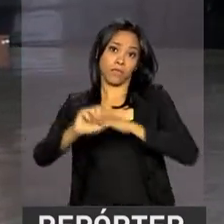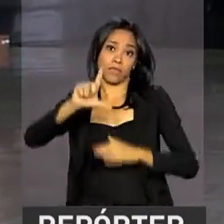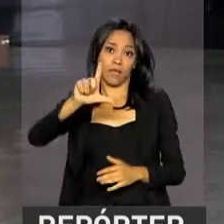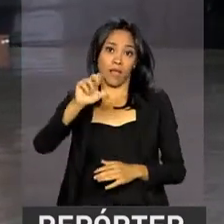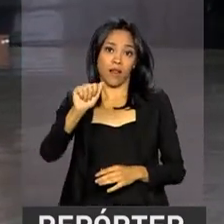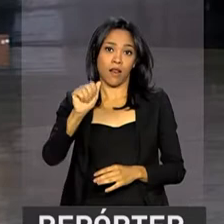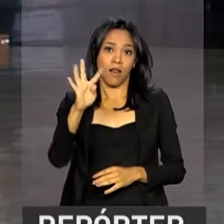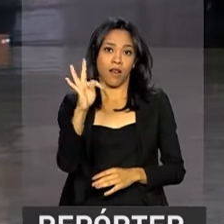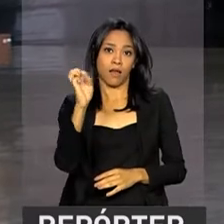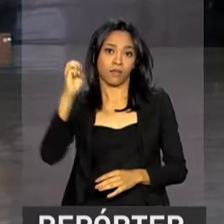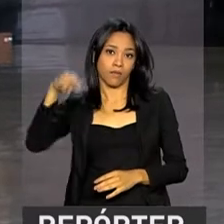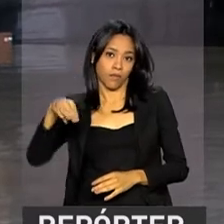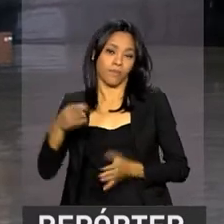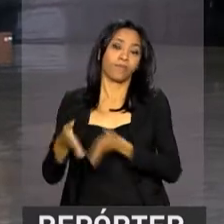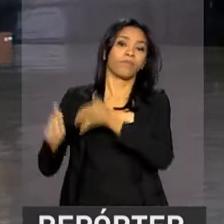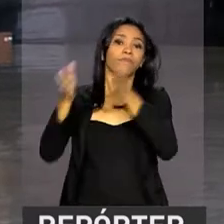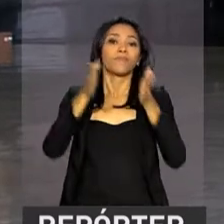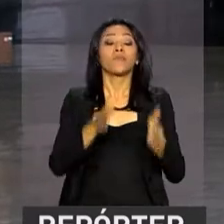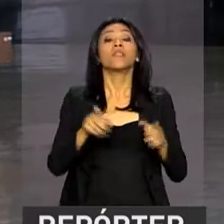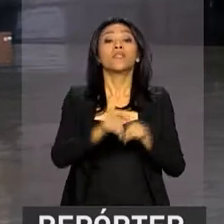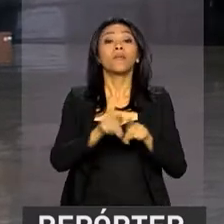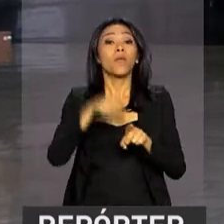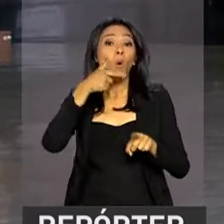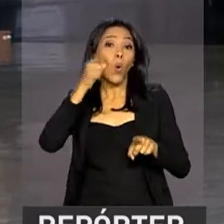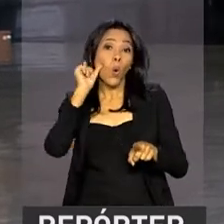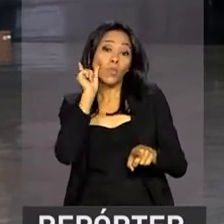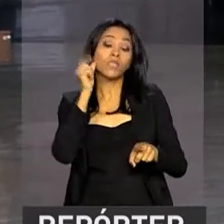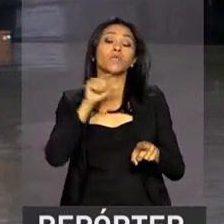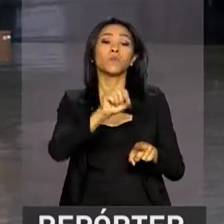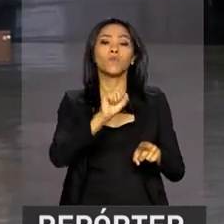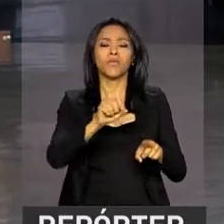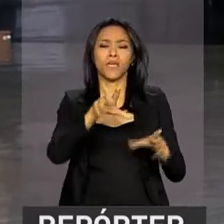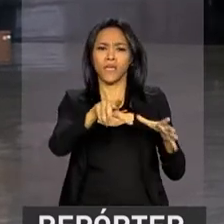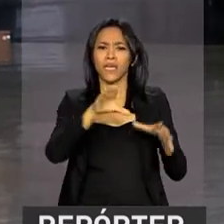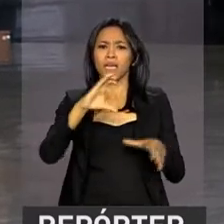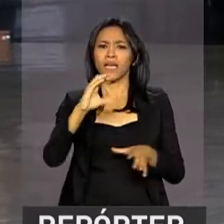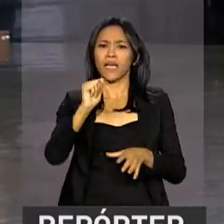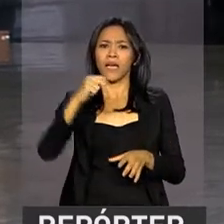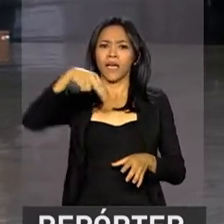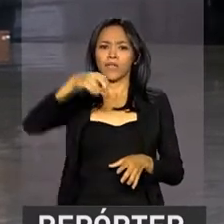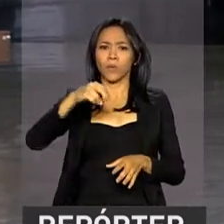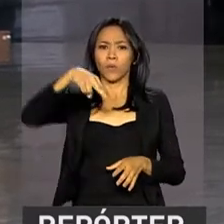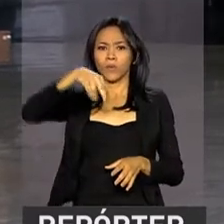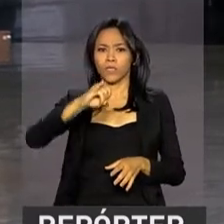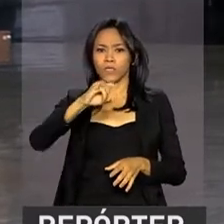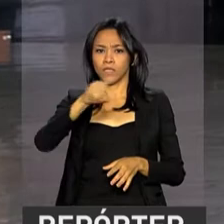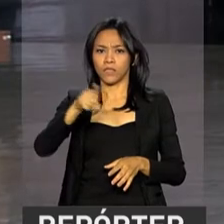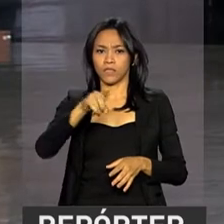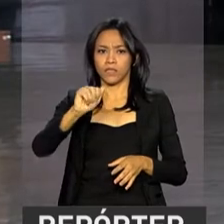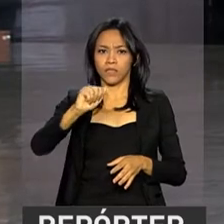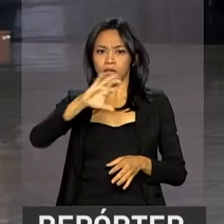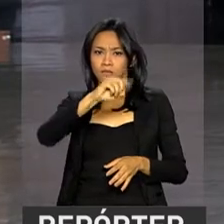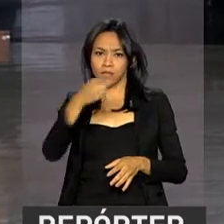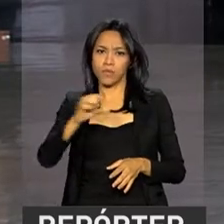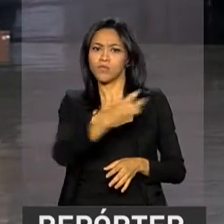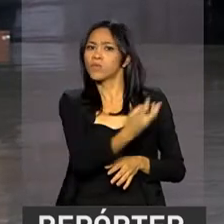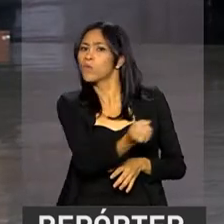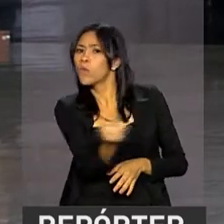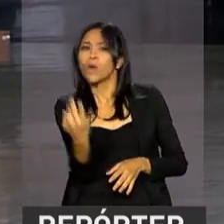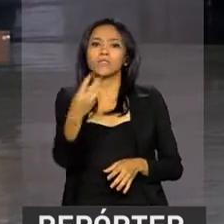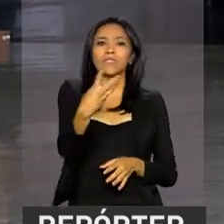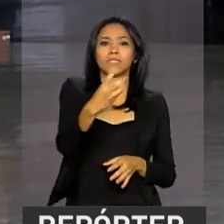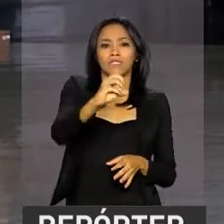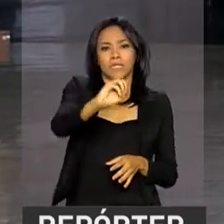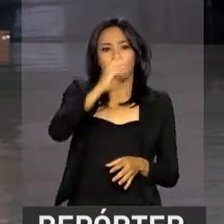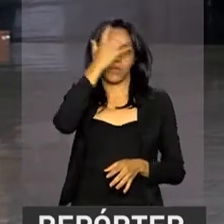comentou sobre o processo de canonização de 30 brasileiros feito pelo papa francisco esses brasileiros foram